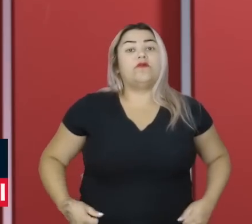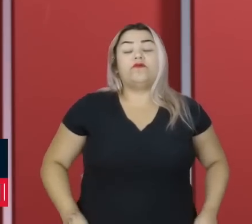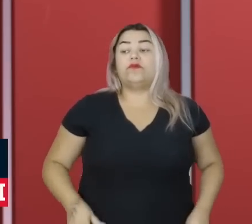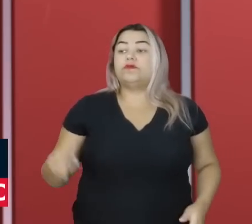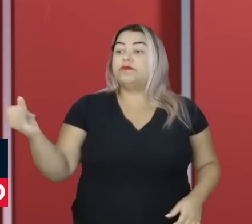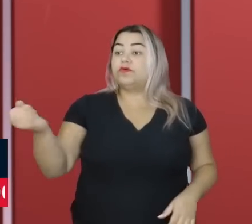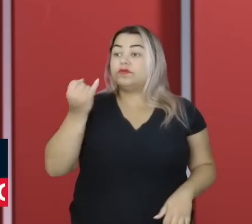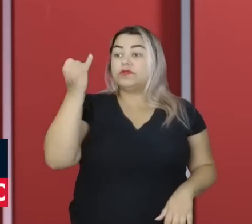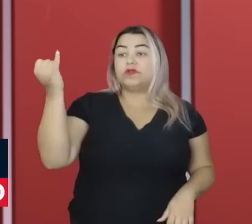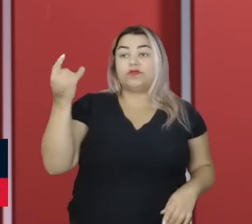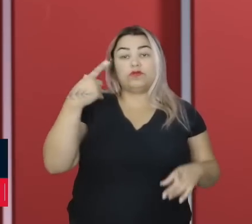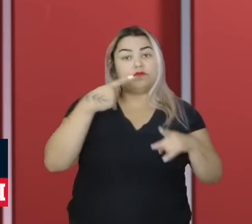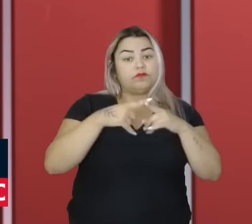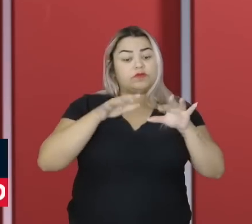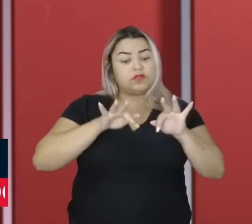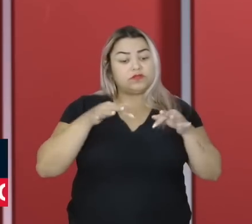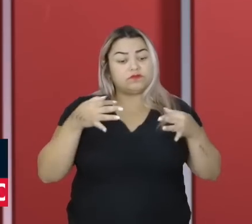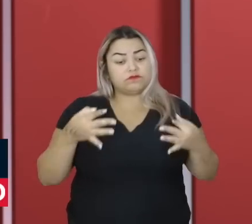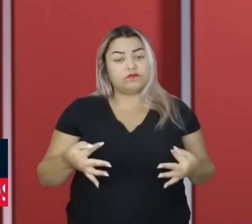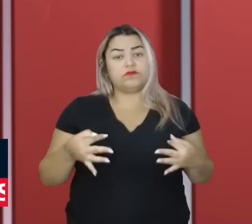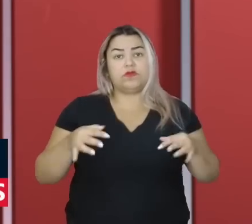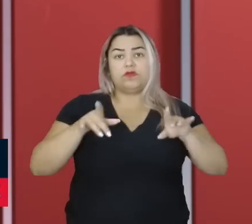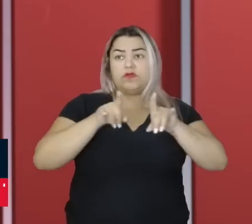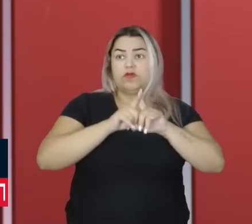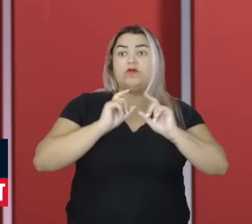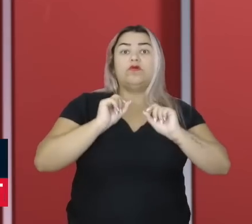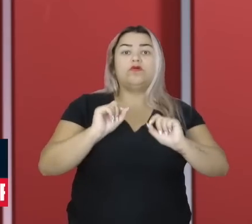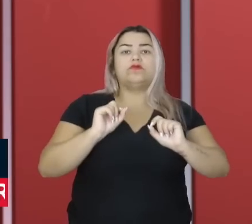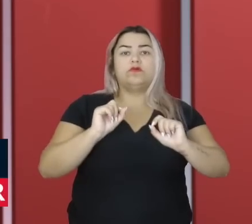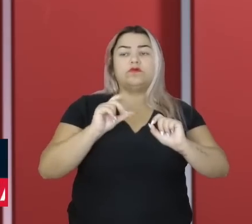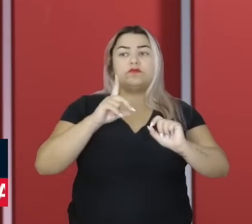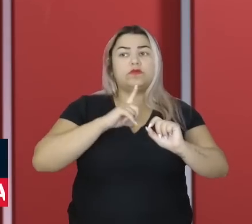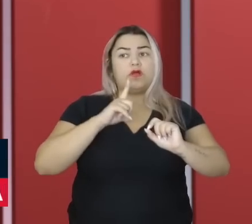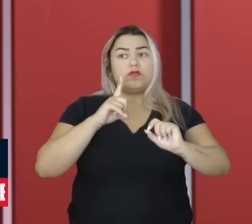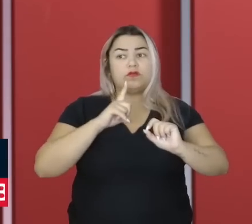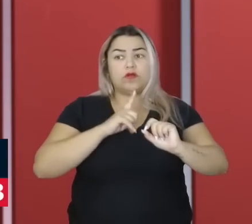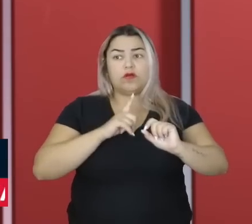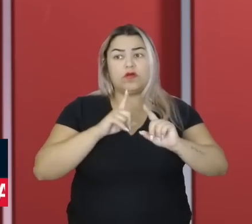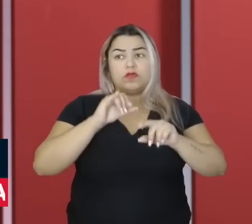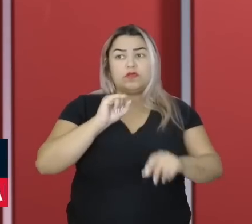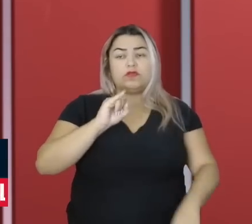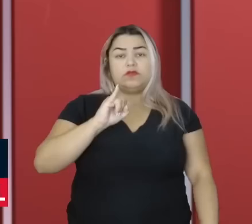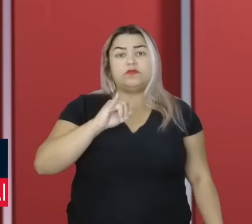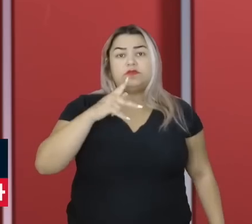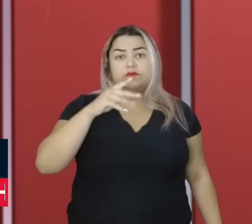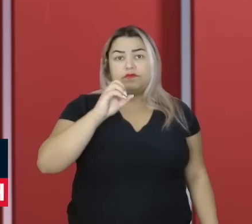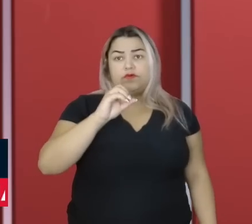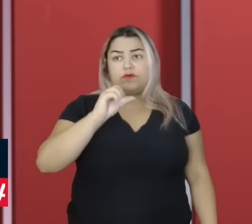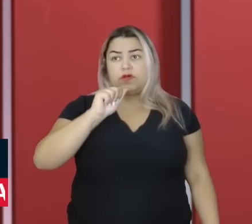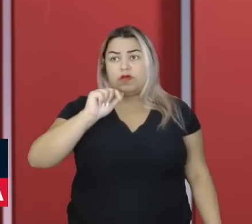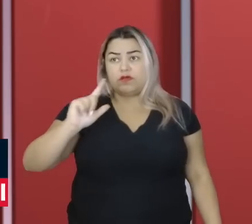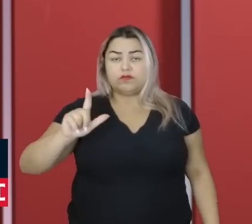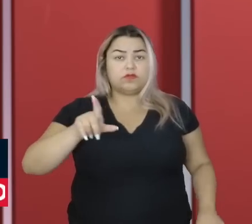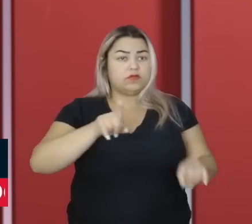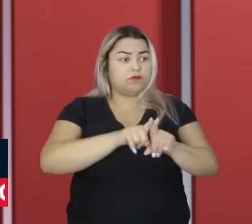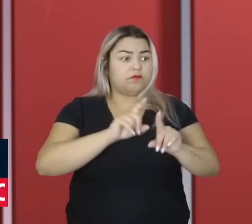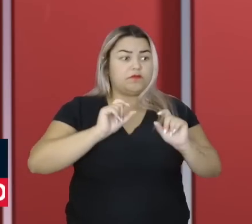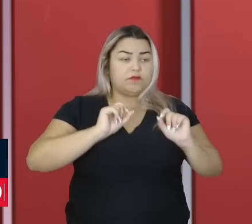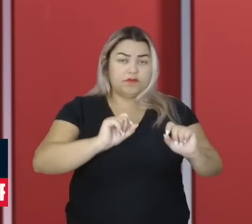importante, né? Porque ela simplifica o sistema tributário sobre o consumo, que é um cipoal, é uma coisa, tem uma série